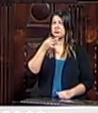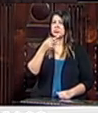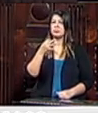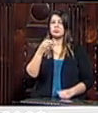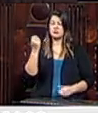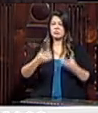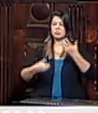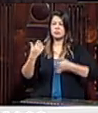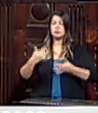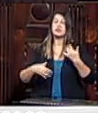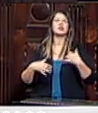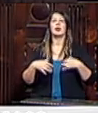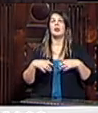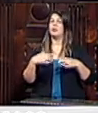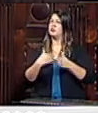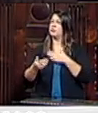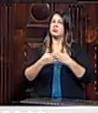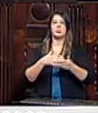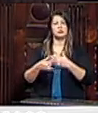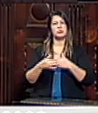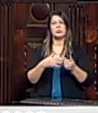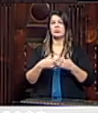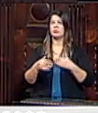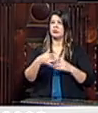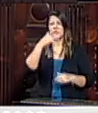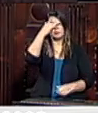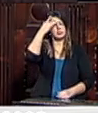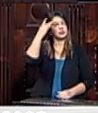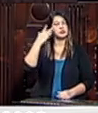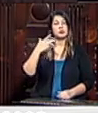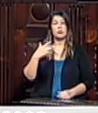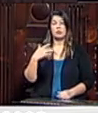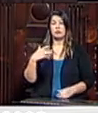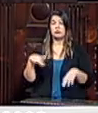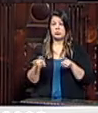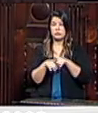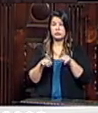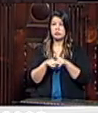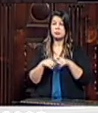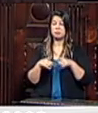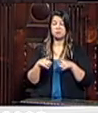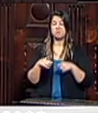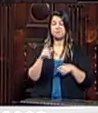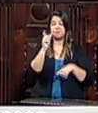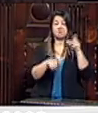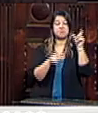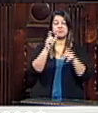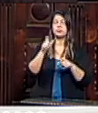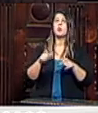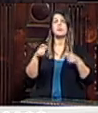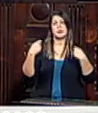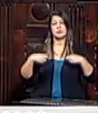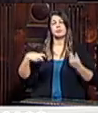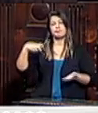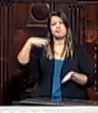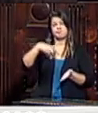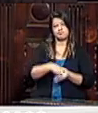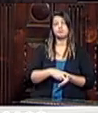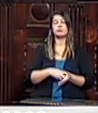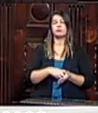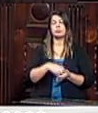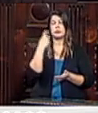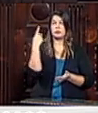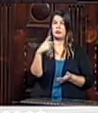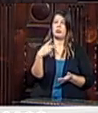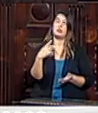os envolvidos em quaisquer investigações. E também dizendo que quem quer que seja tem que ser punido e tem que pagar por